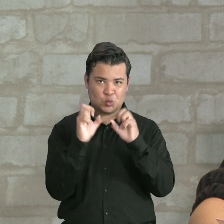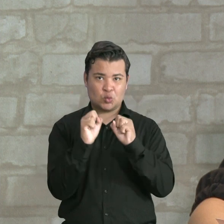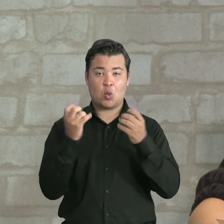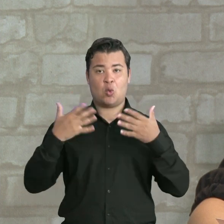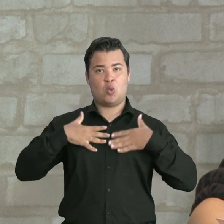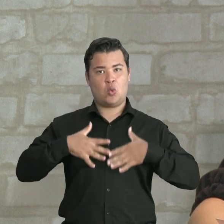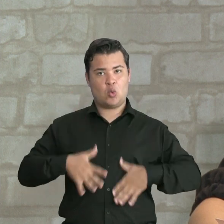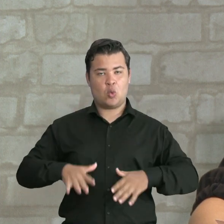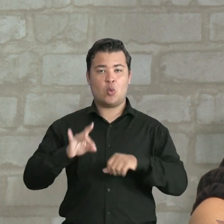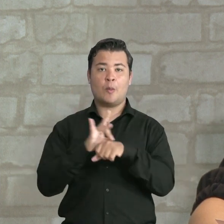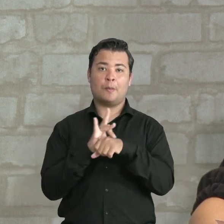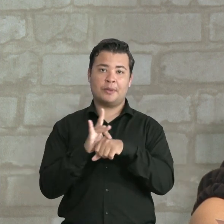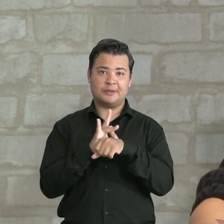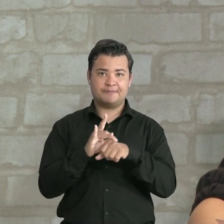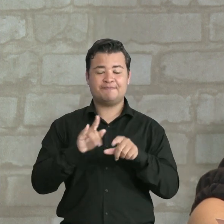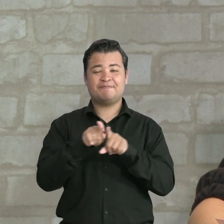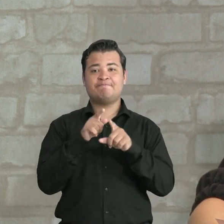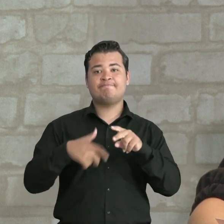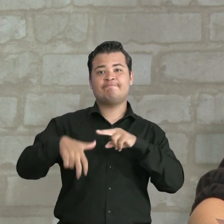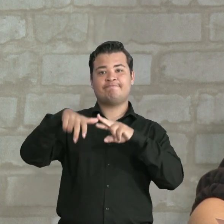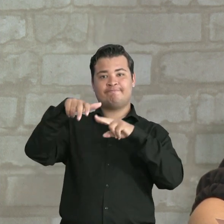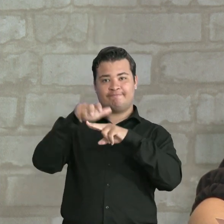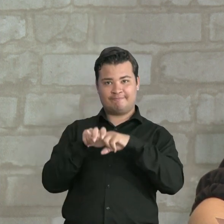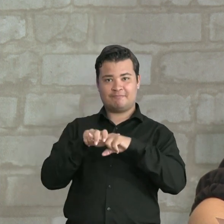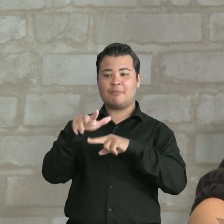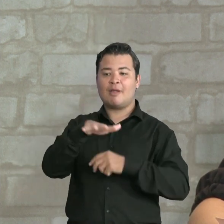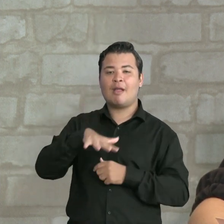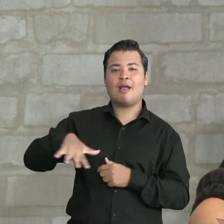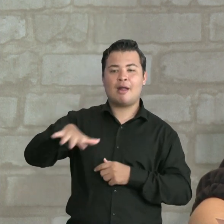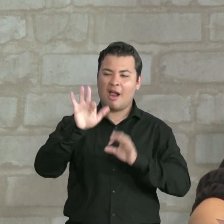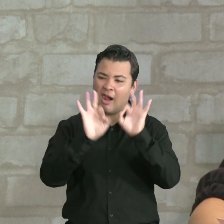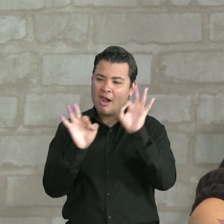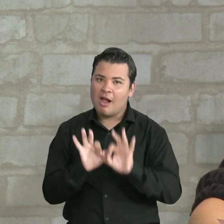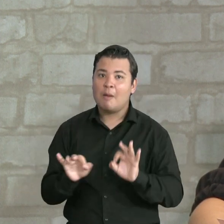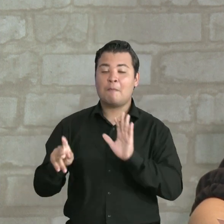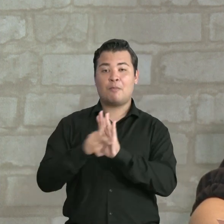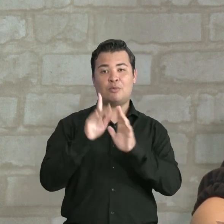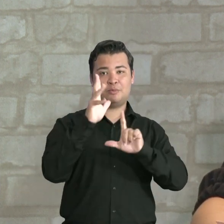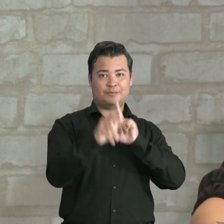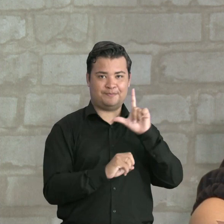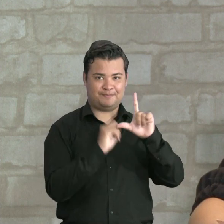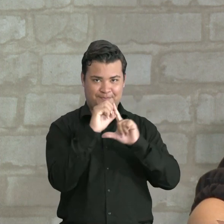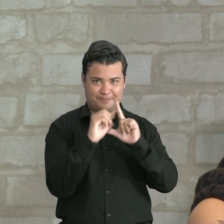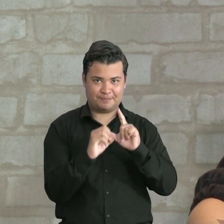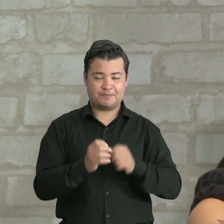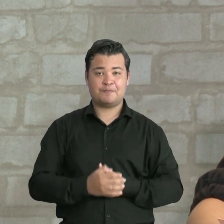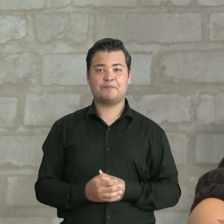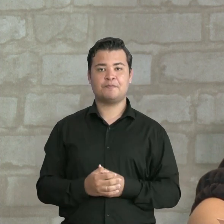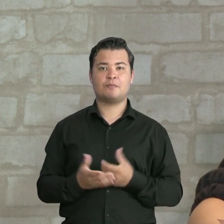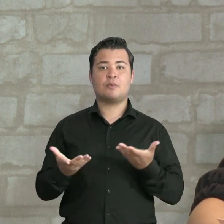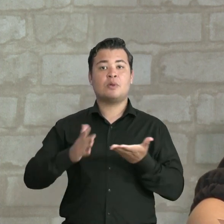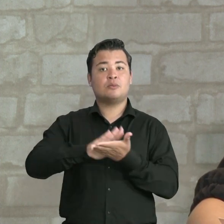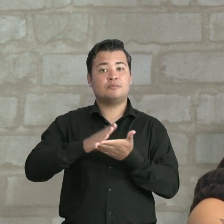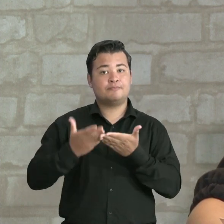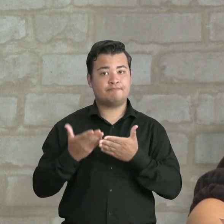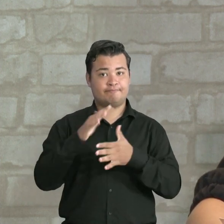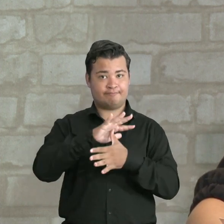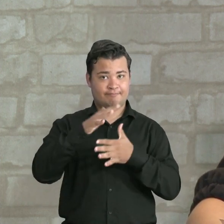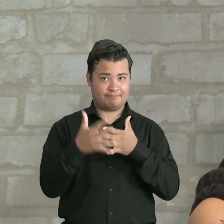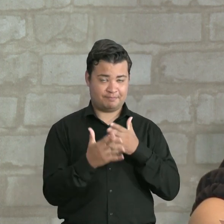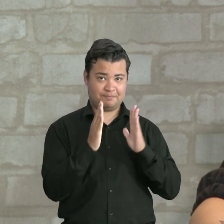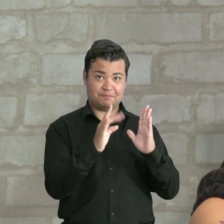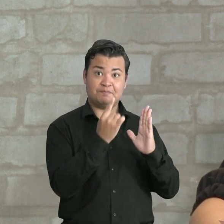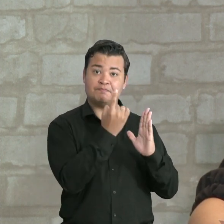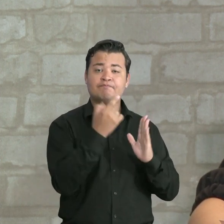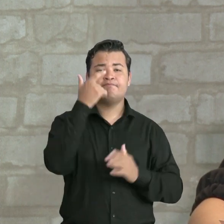roupa preta e estou sentada aqui no cenário do Mundo UFG. Quem faz a interpretação para Libras nesse bloco